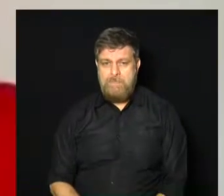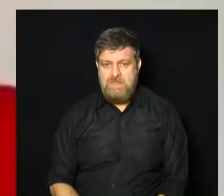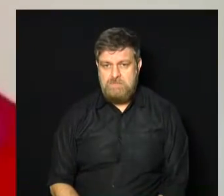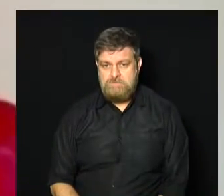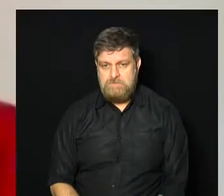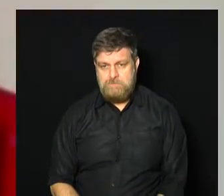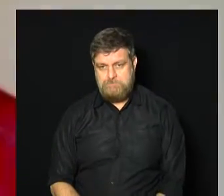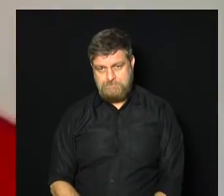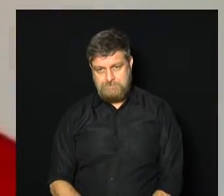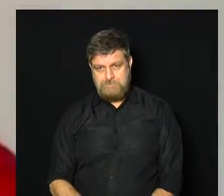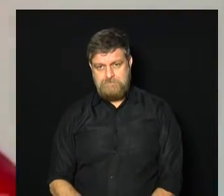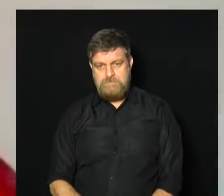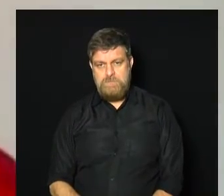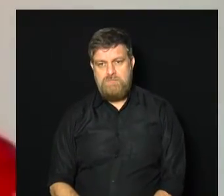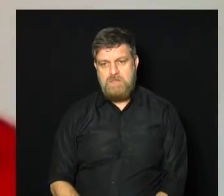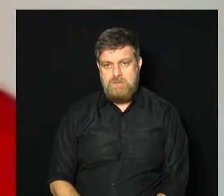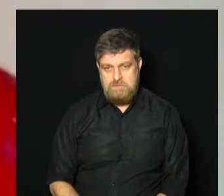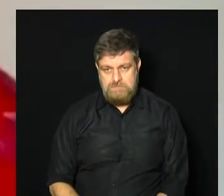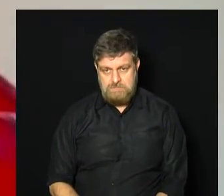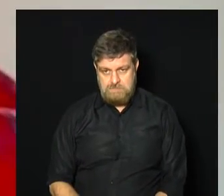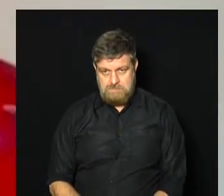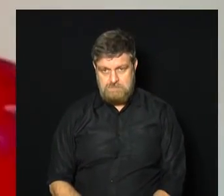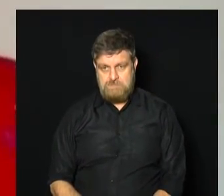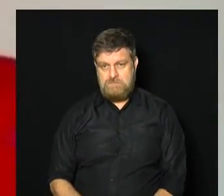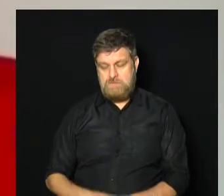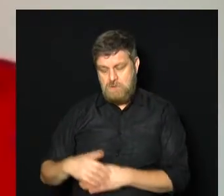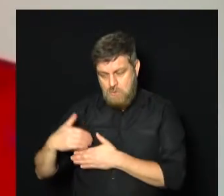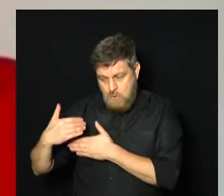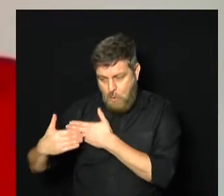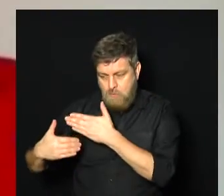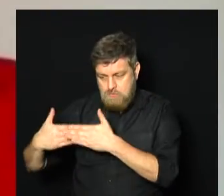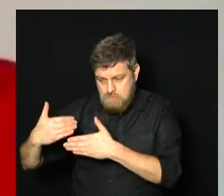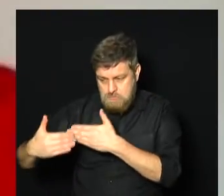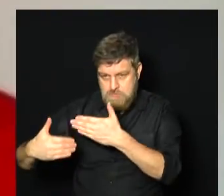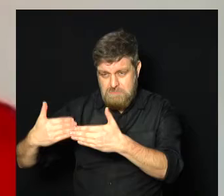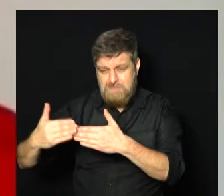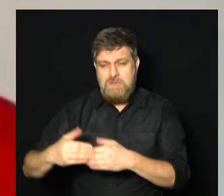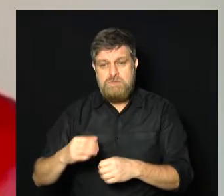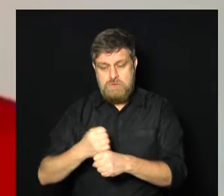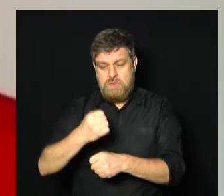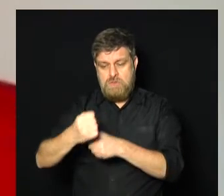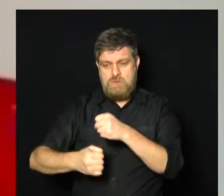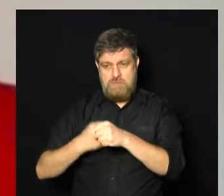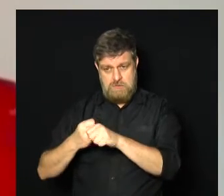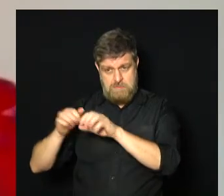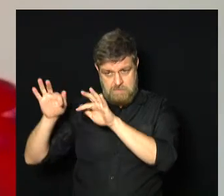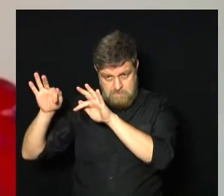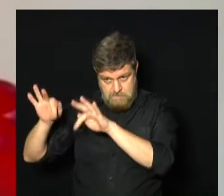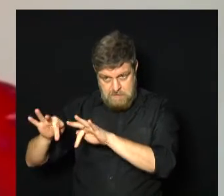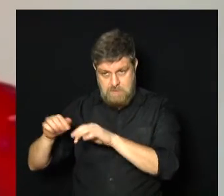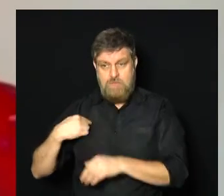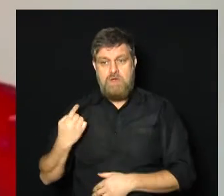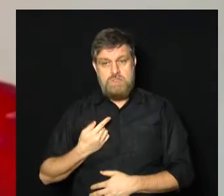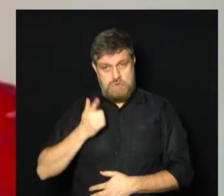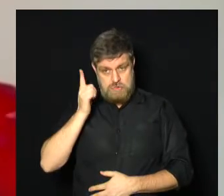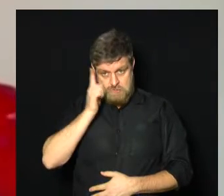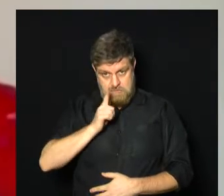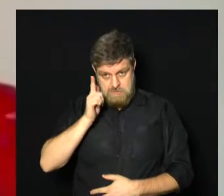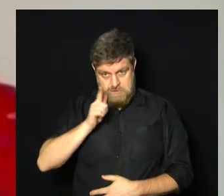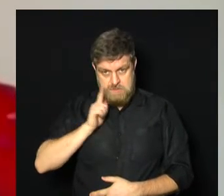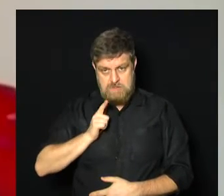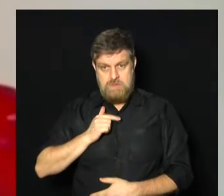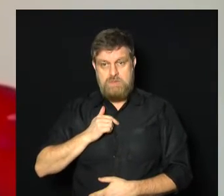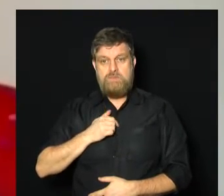Bem, com relação aos passos que a gente deu, né, no final do ano foi isso, assim, a gente conseguiu se reunir